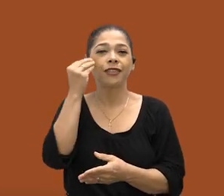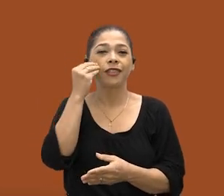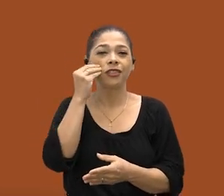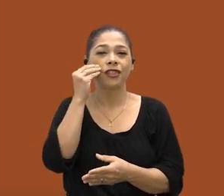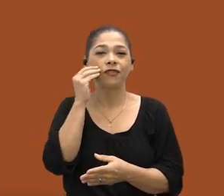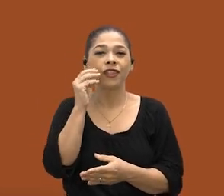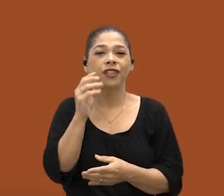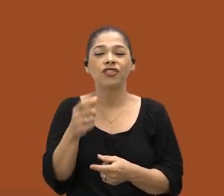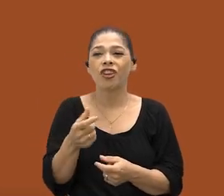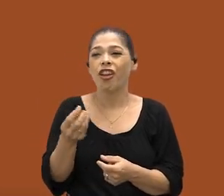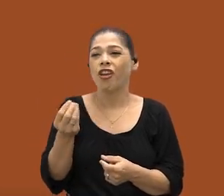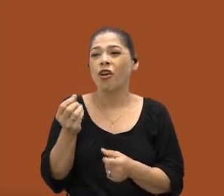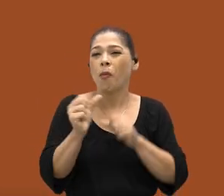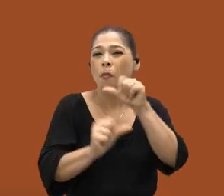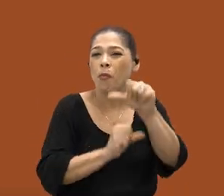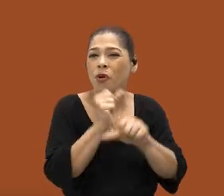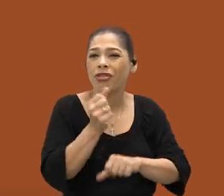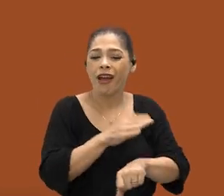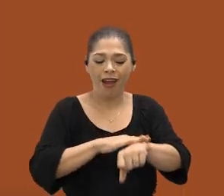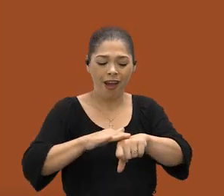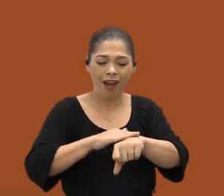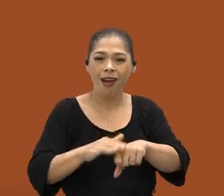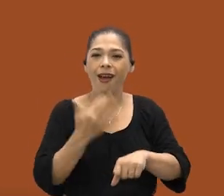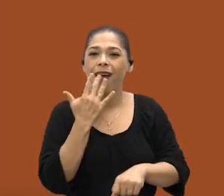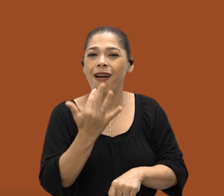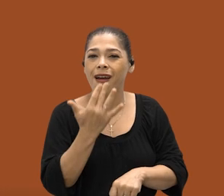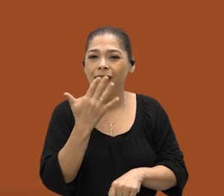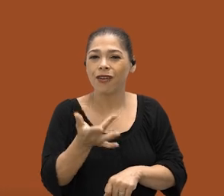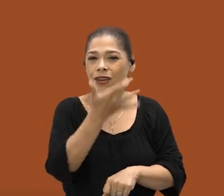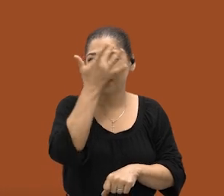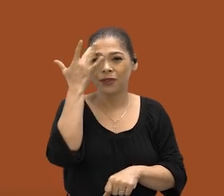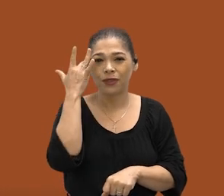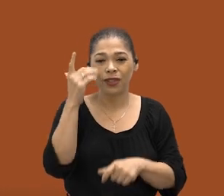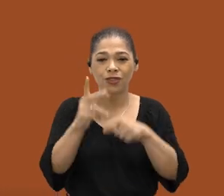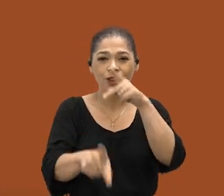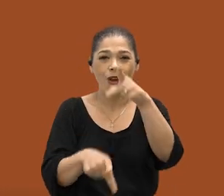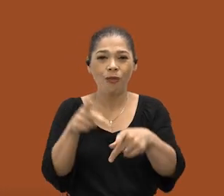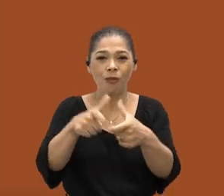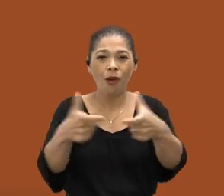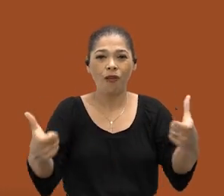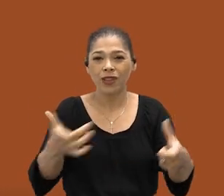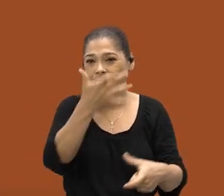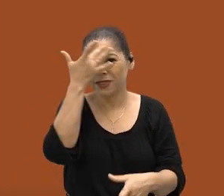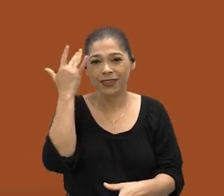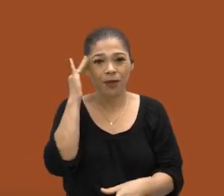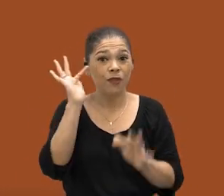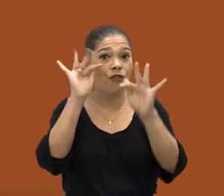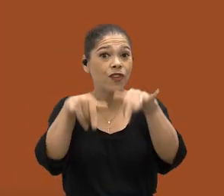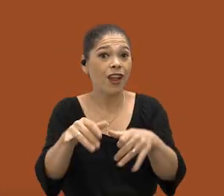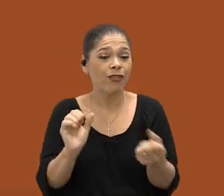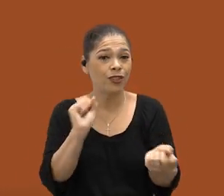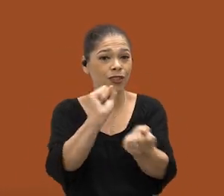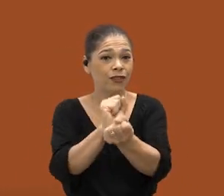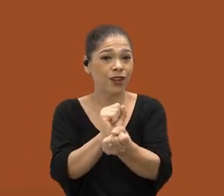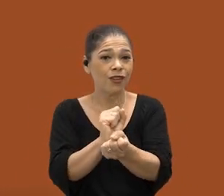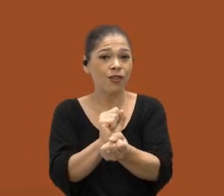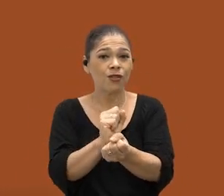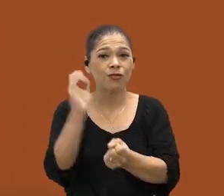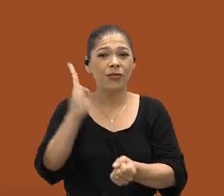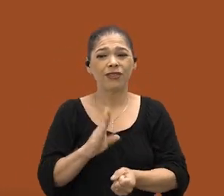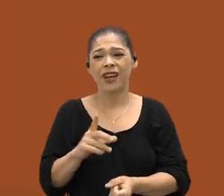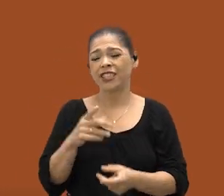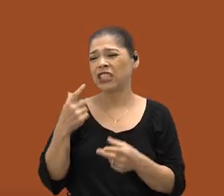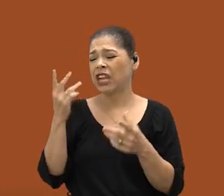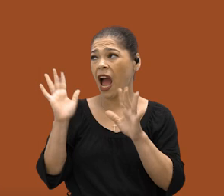tentativa de branqueamento né talvez não seja conhecido de um grande público mas no final da escravidão no Brasil melhor